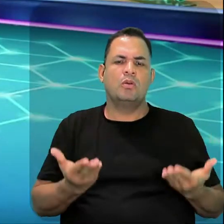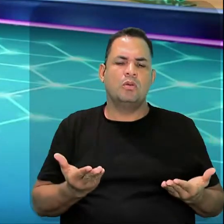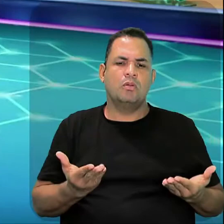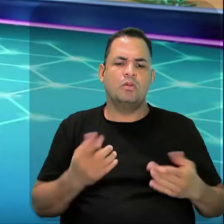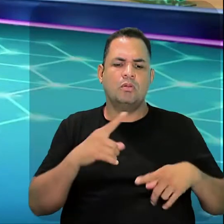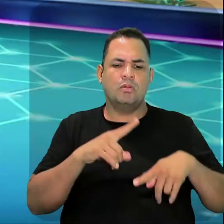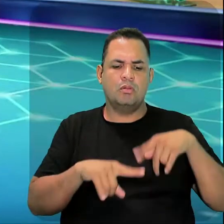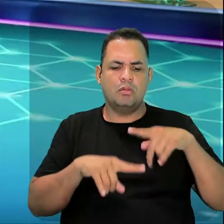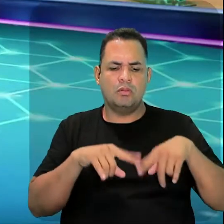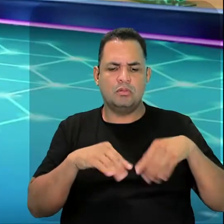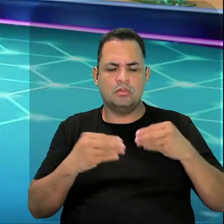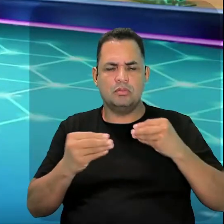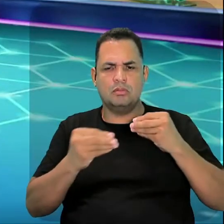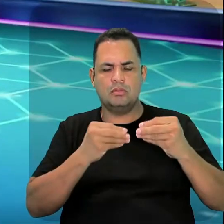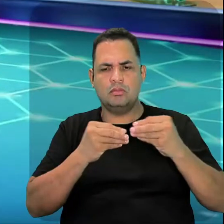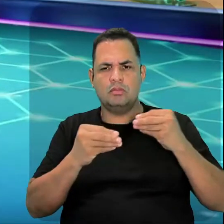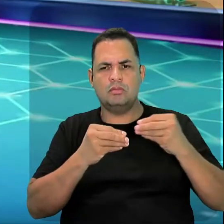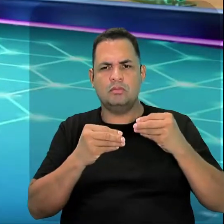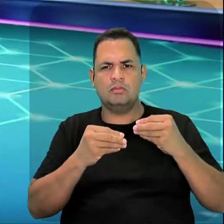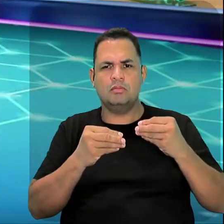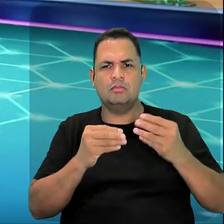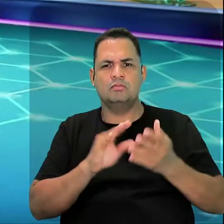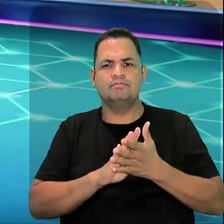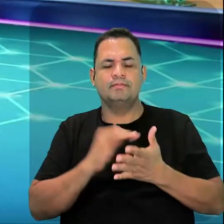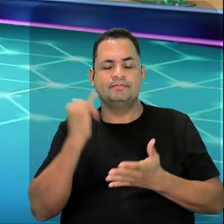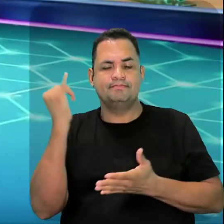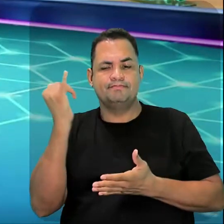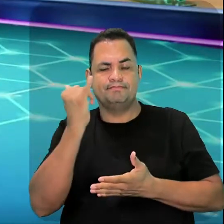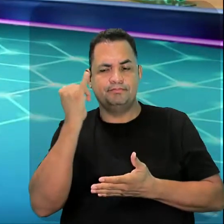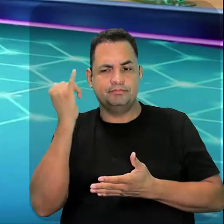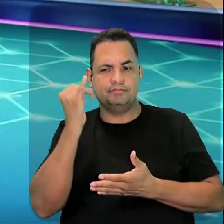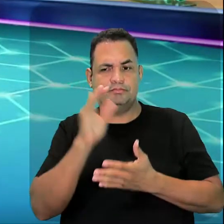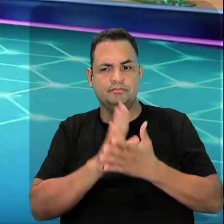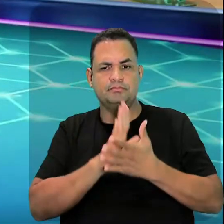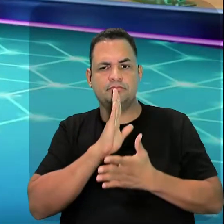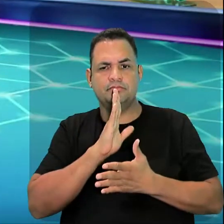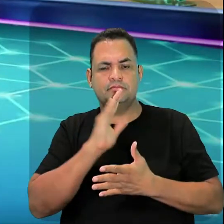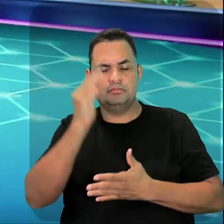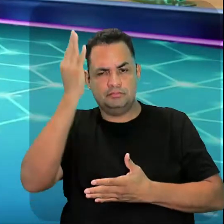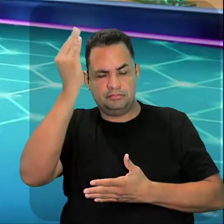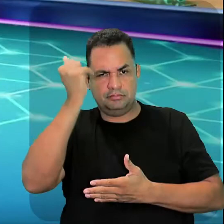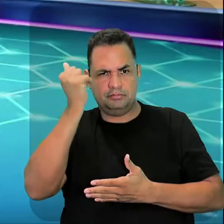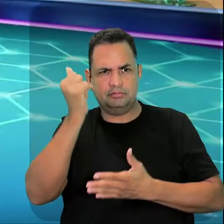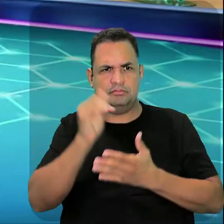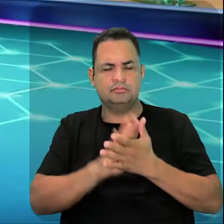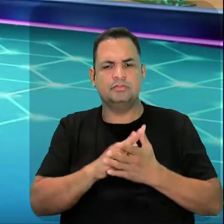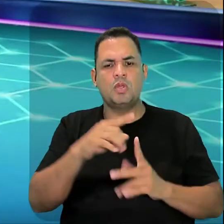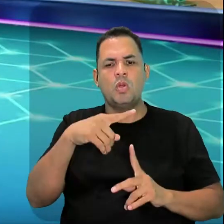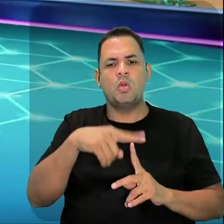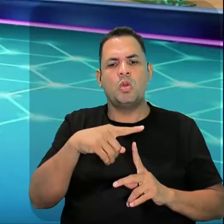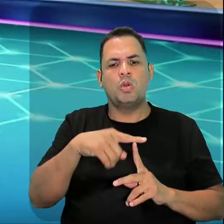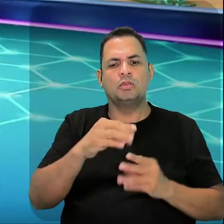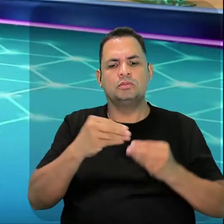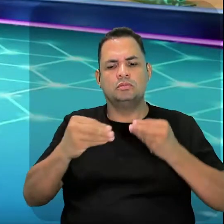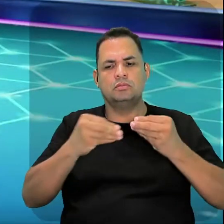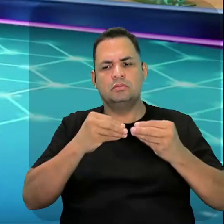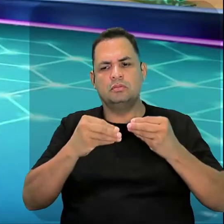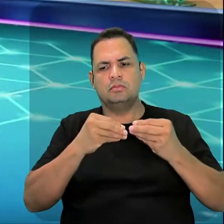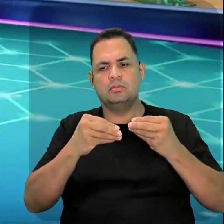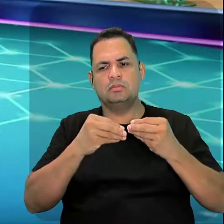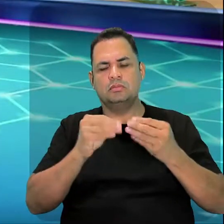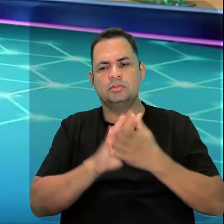de material plástico. Então é muito importante você conhecer e saber os tipos de plástico que você